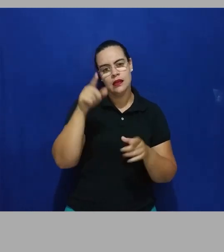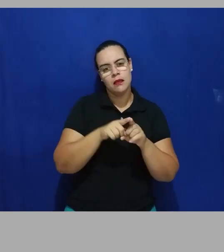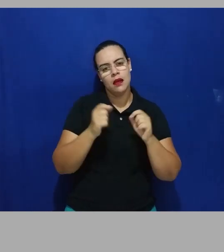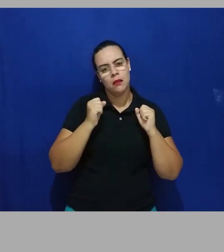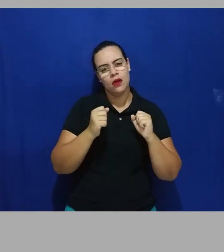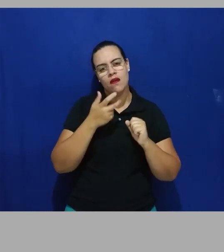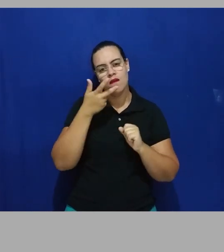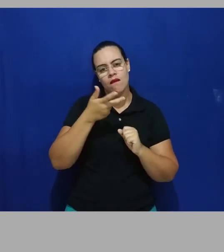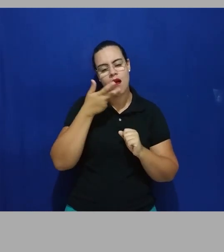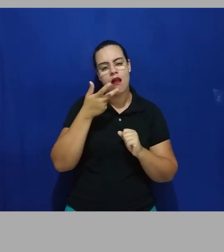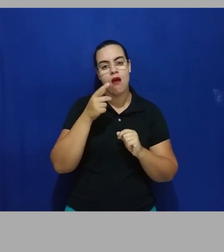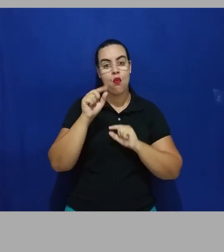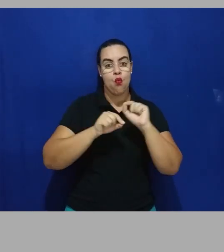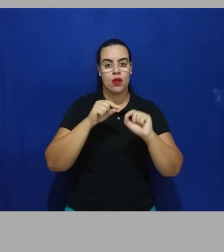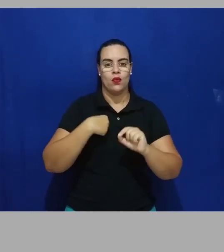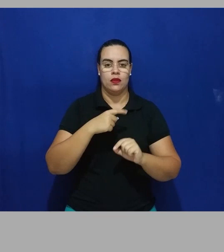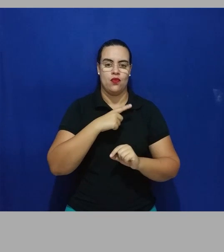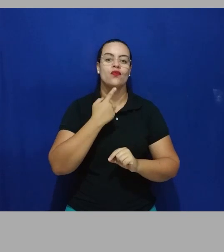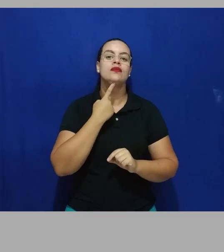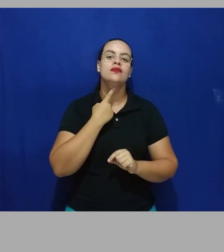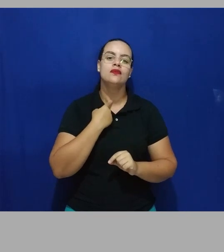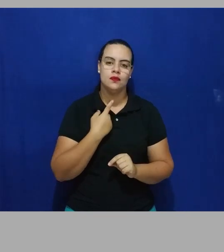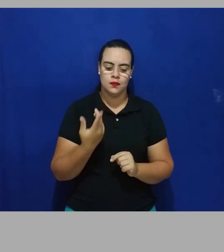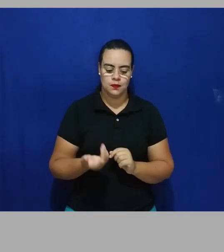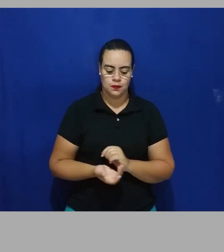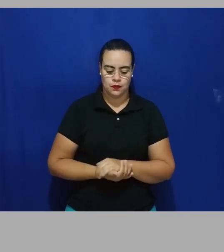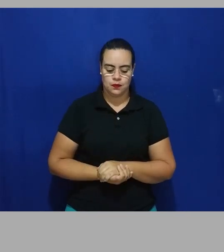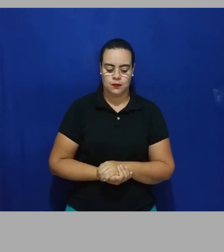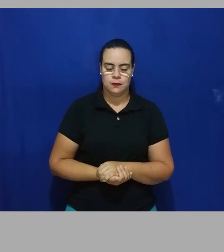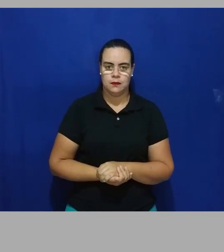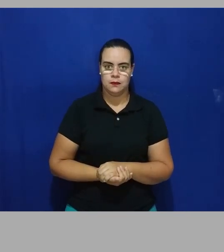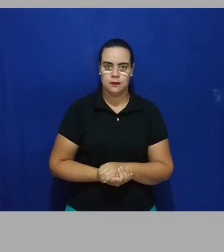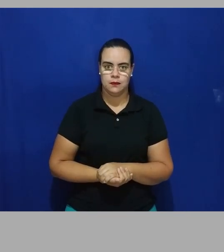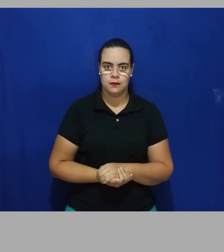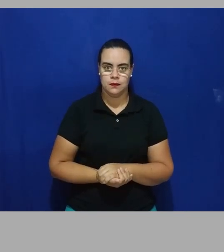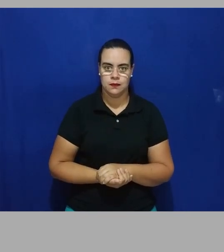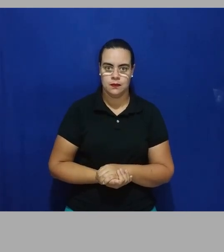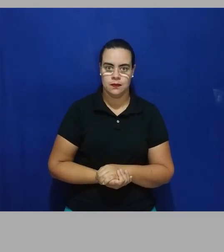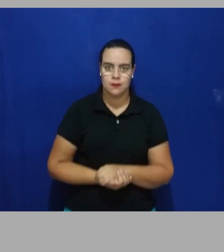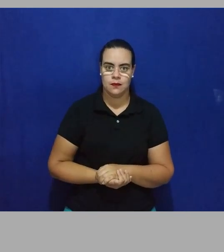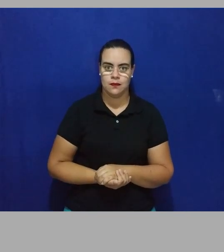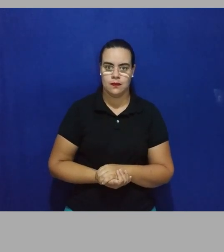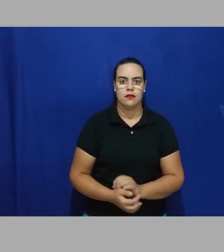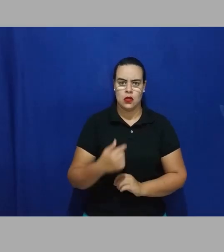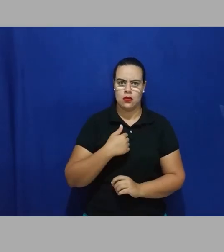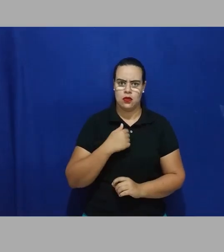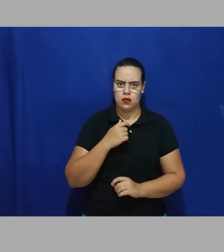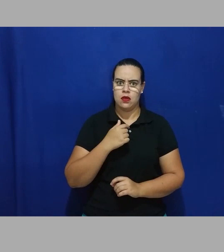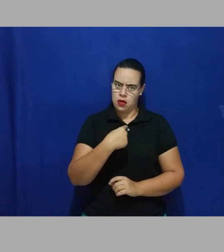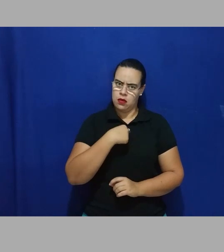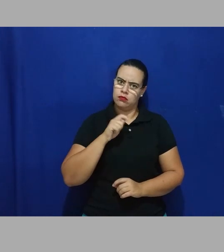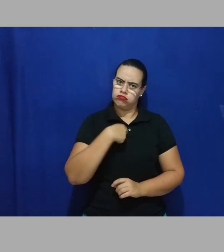que tenho de até aqui compreender e poder falar e dizer o que eu quero. Eu sou